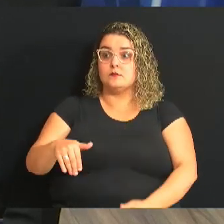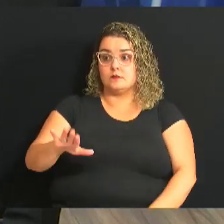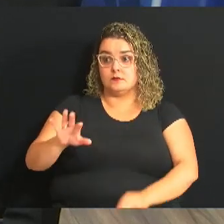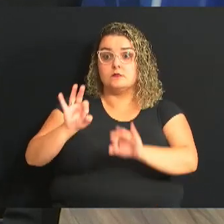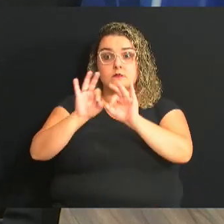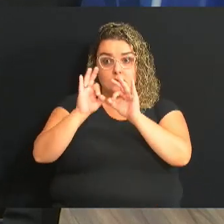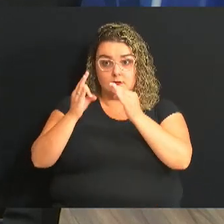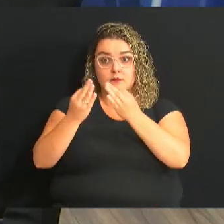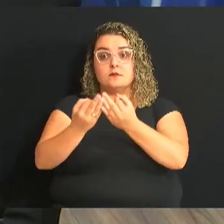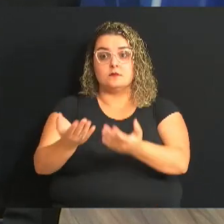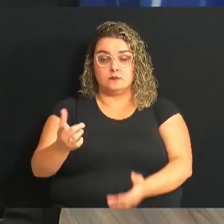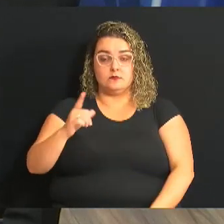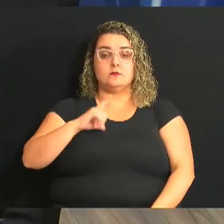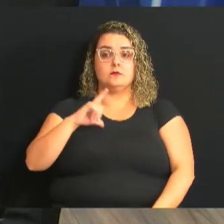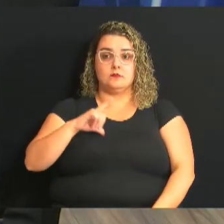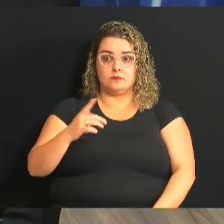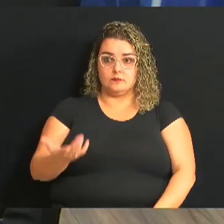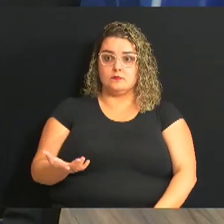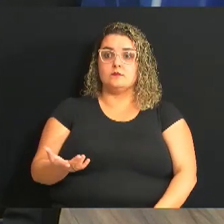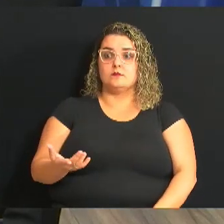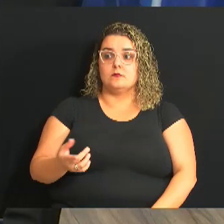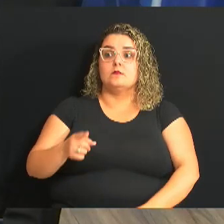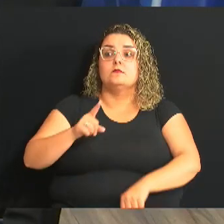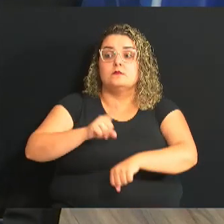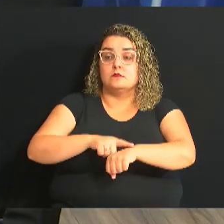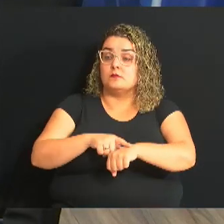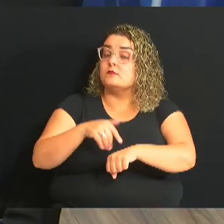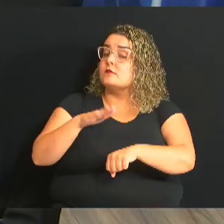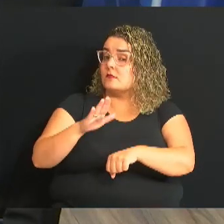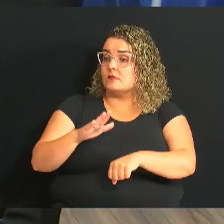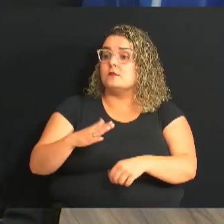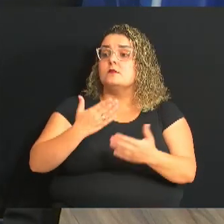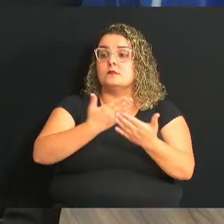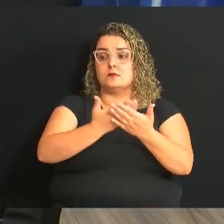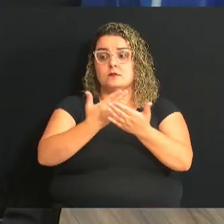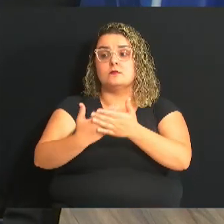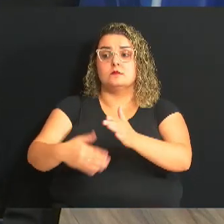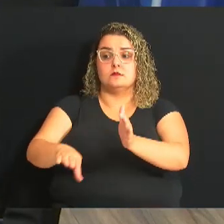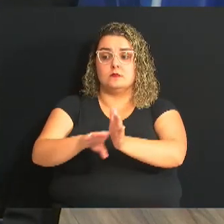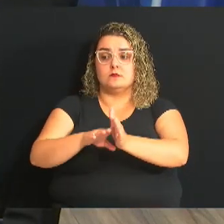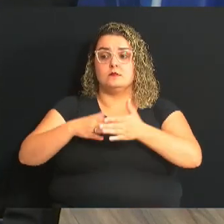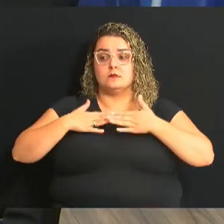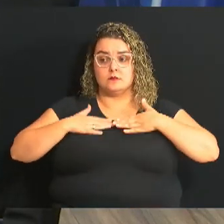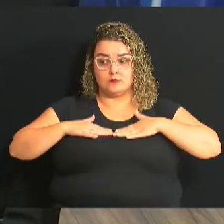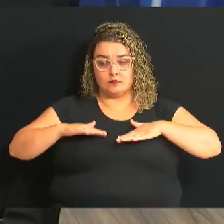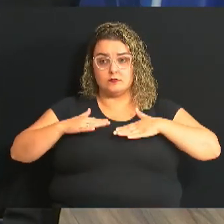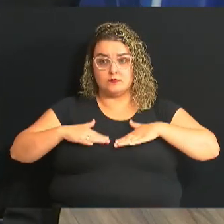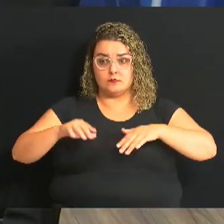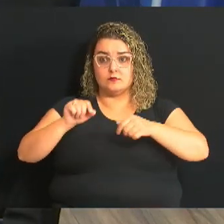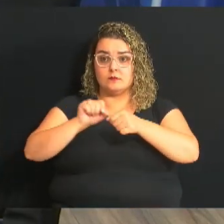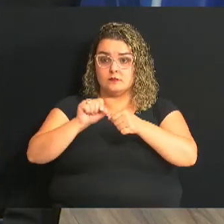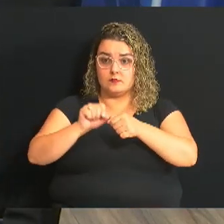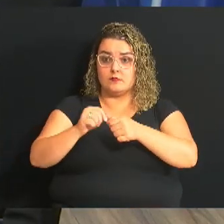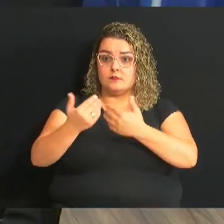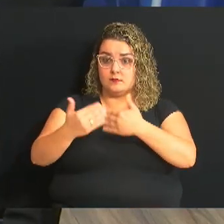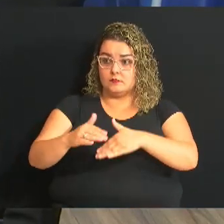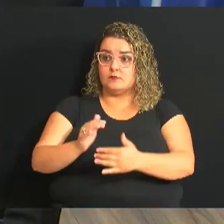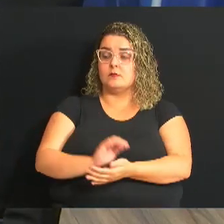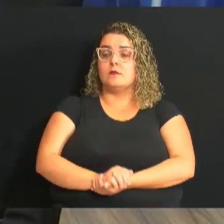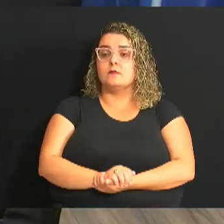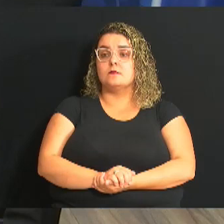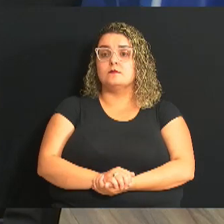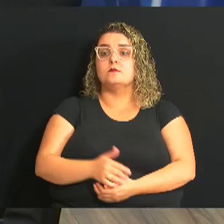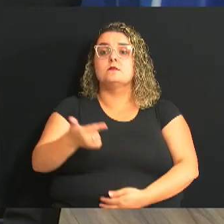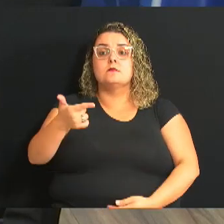familiares que têm aí um tempo a mais para os estudantes chegarem com tranquilidade e fazerem esta prova. A gente segue aqui com